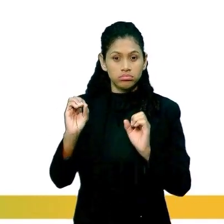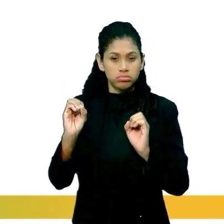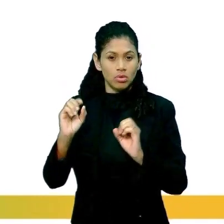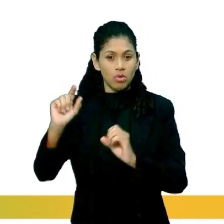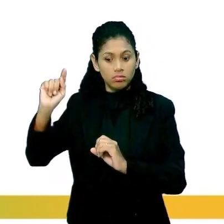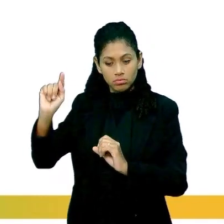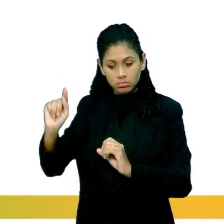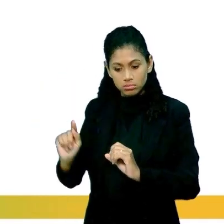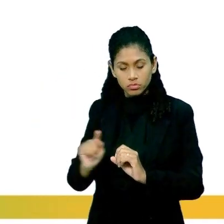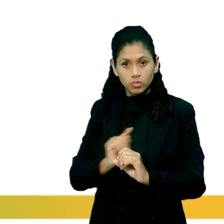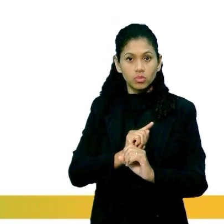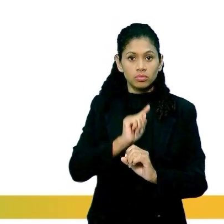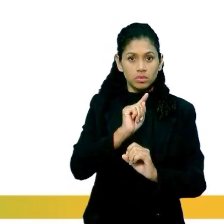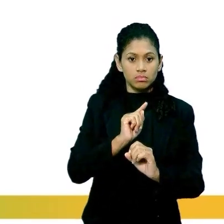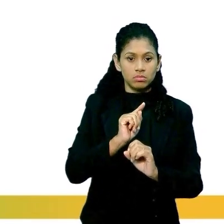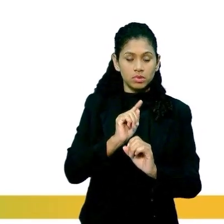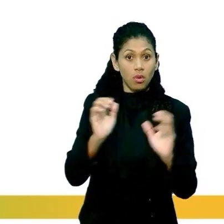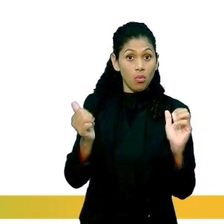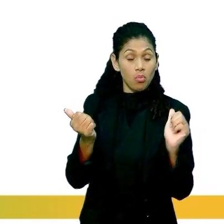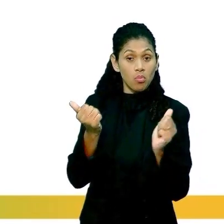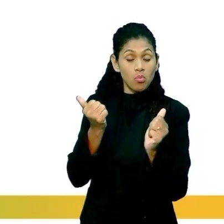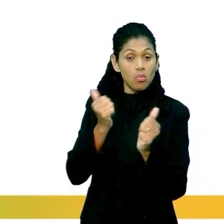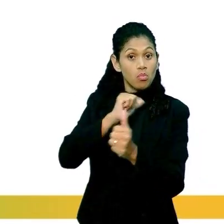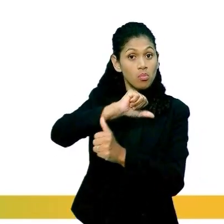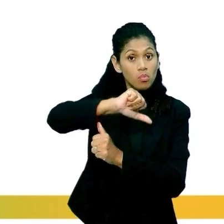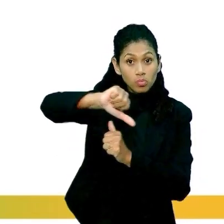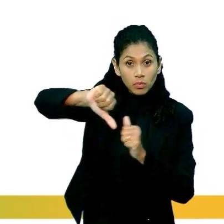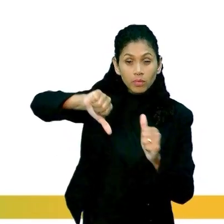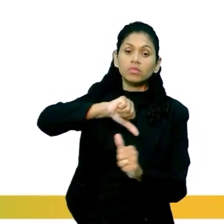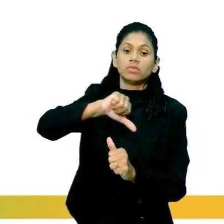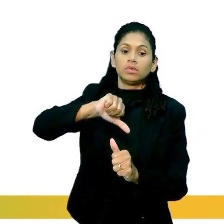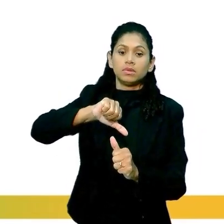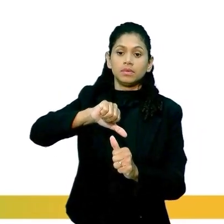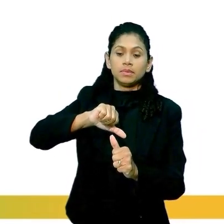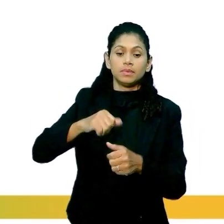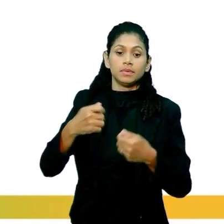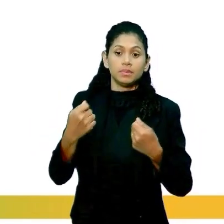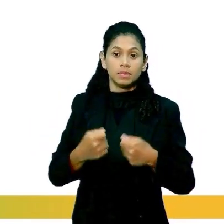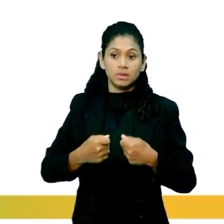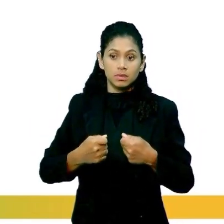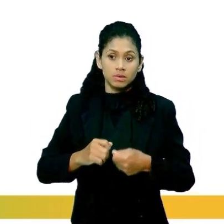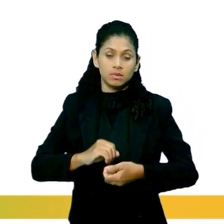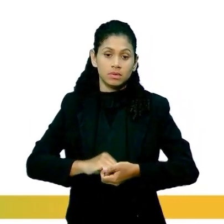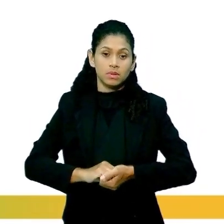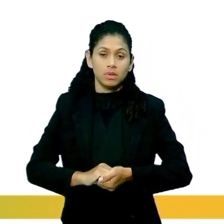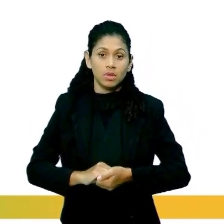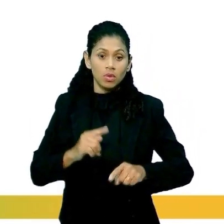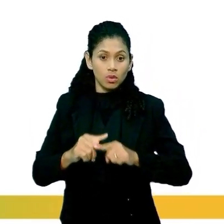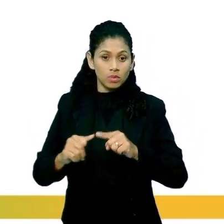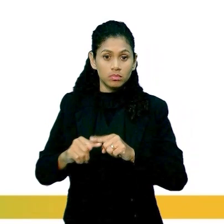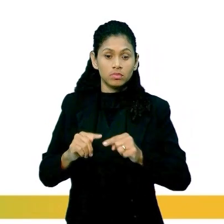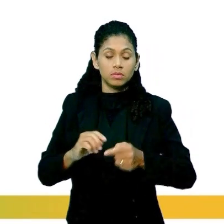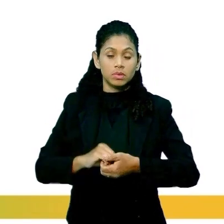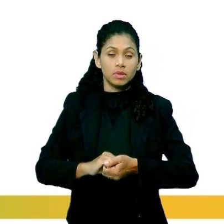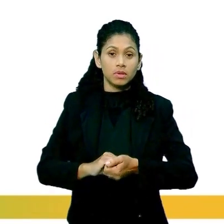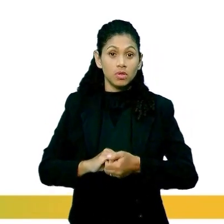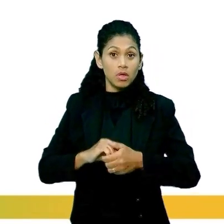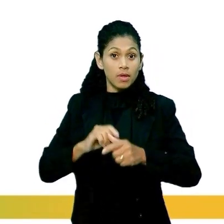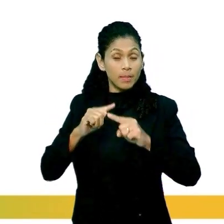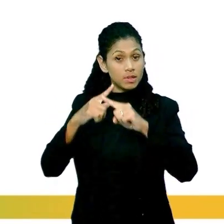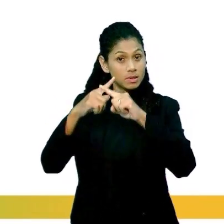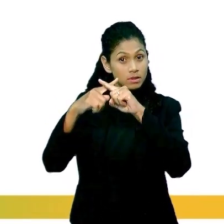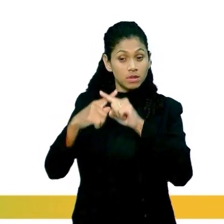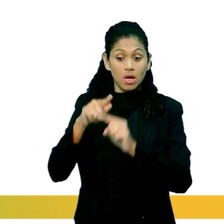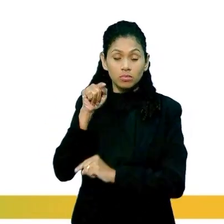tenho 4 alumínios. O oxigênio, 3 vezes 2, eu tenho 6 oxigênios. E no produto, 2 vezes 3, eu também tenho